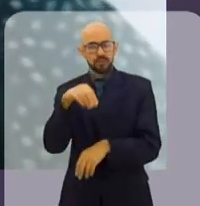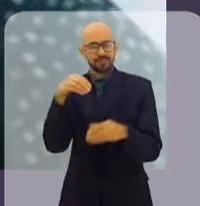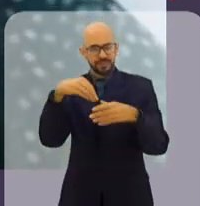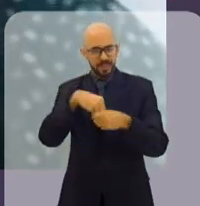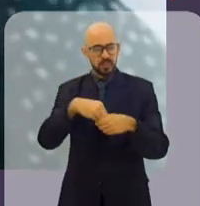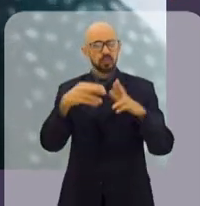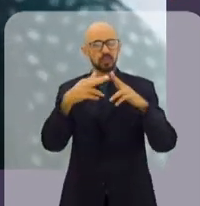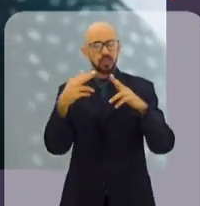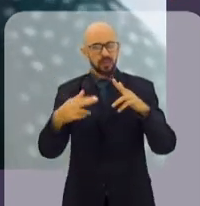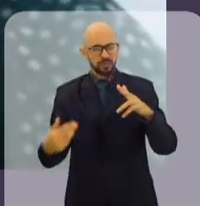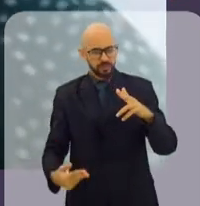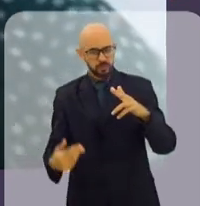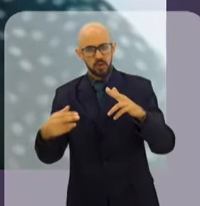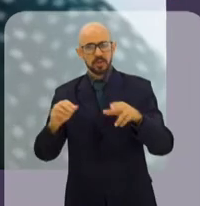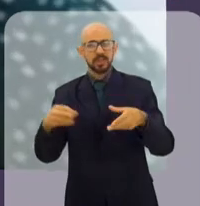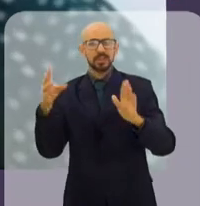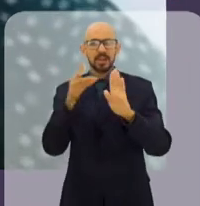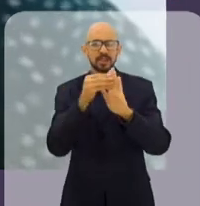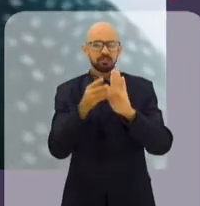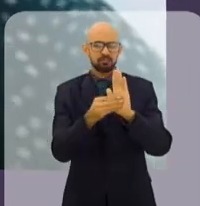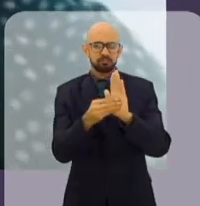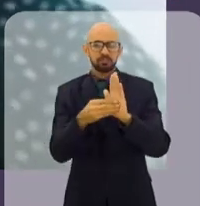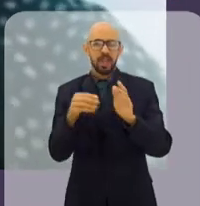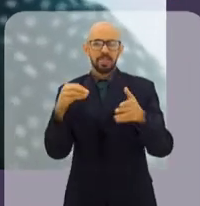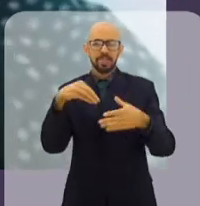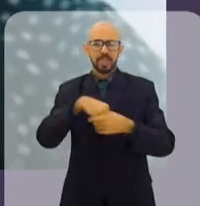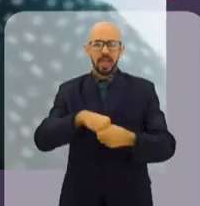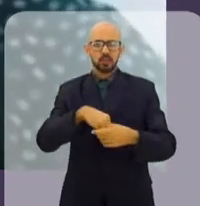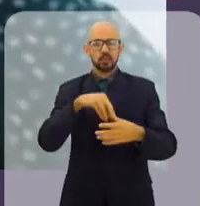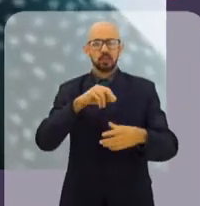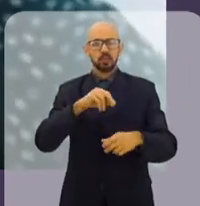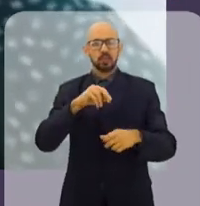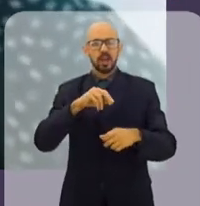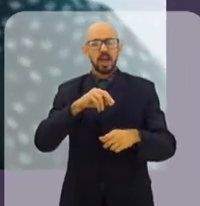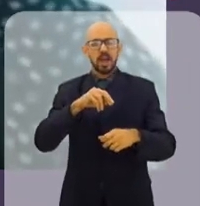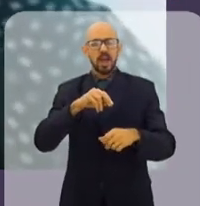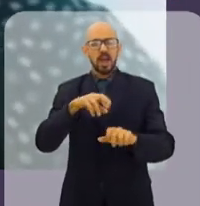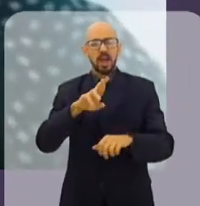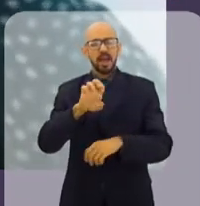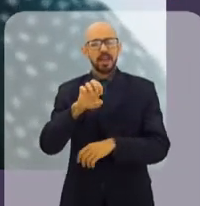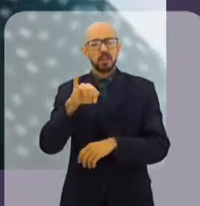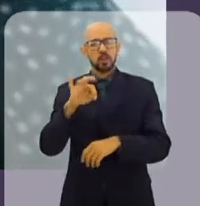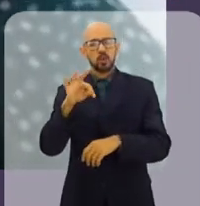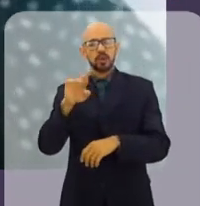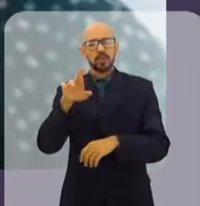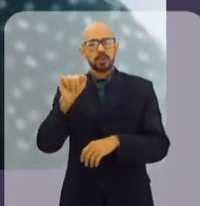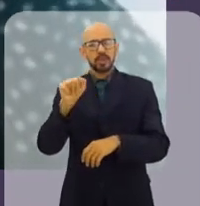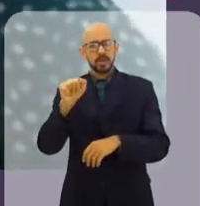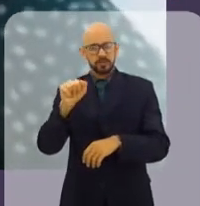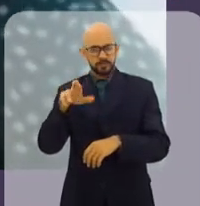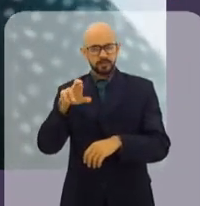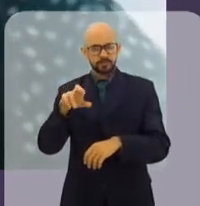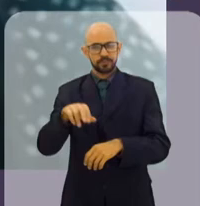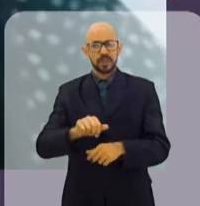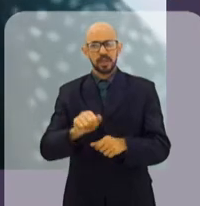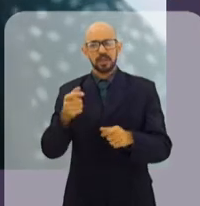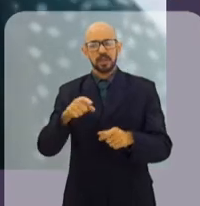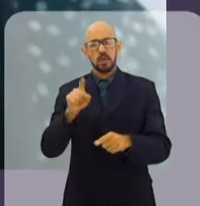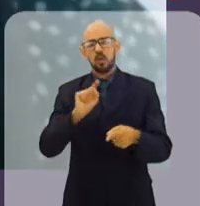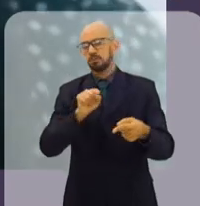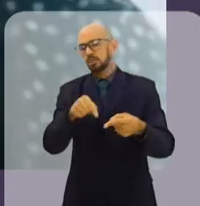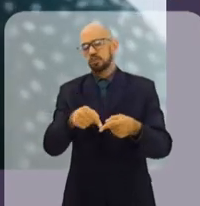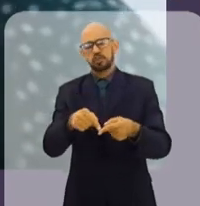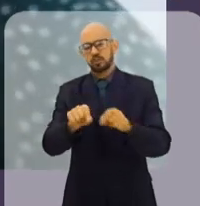registrados dentro da Pró-Reitoria de Extensão como projeto de extensão. Então, um projeto de extensão, ele tem o objetivo de